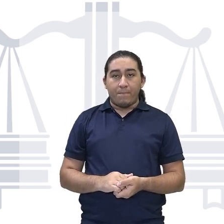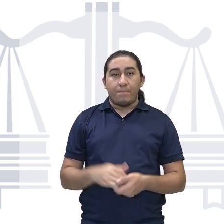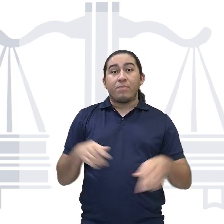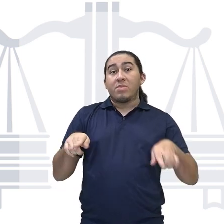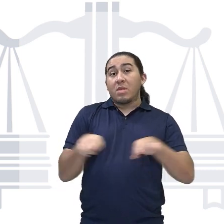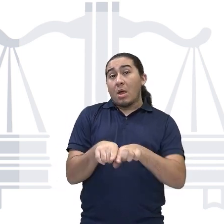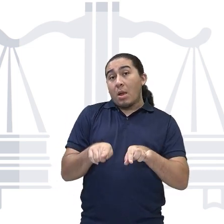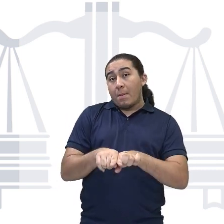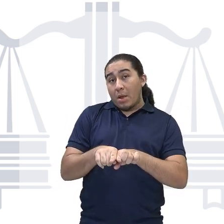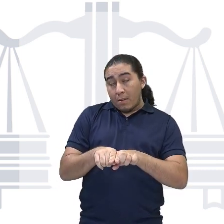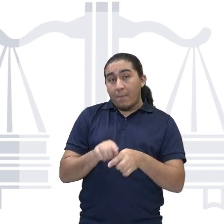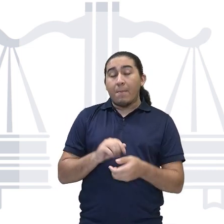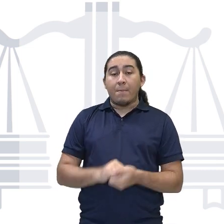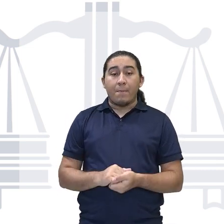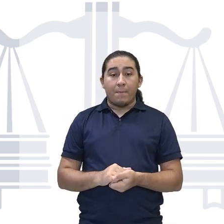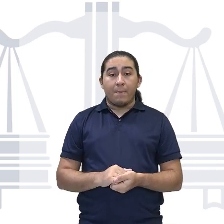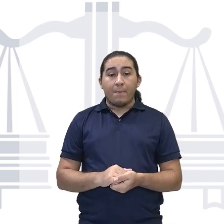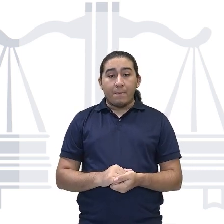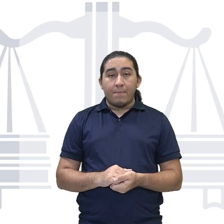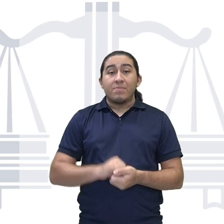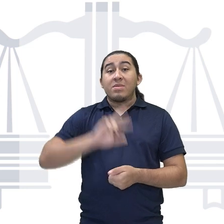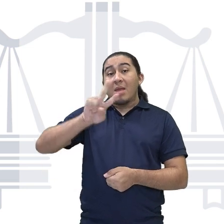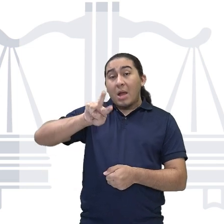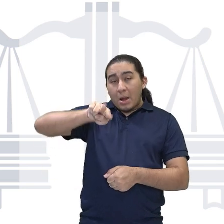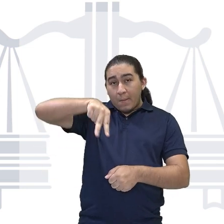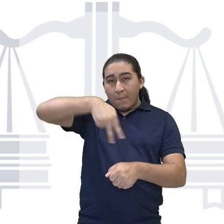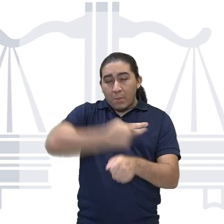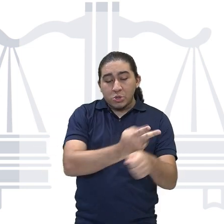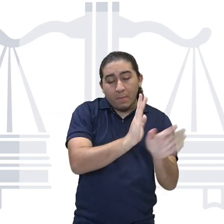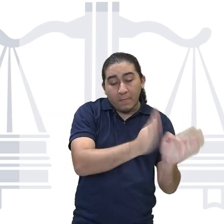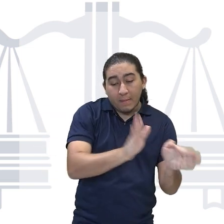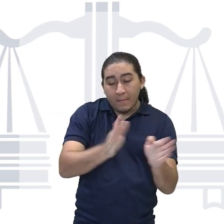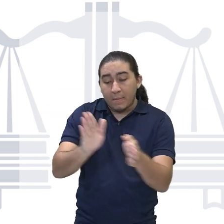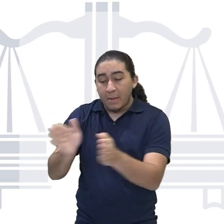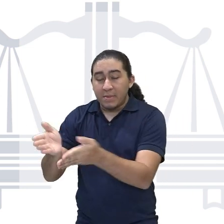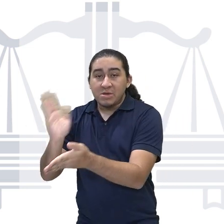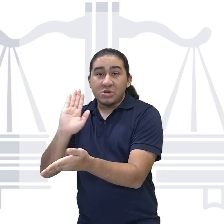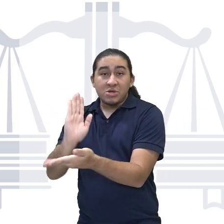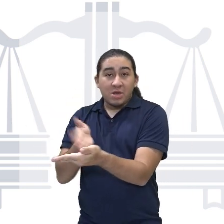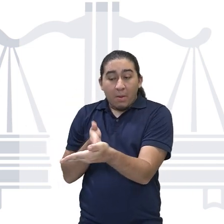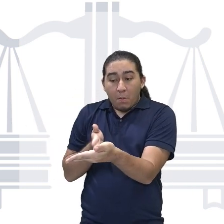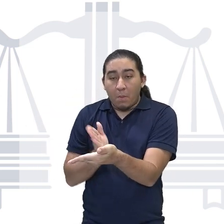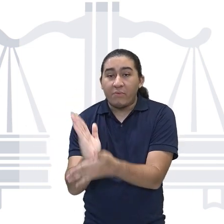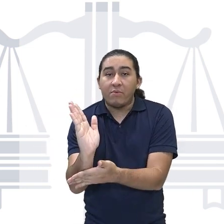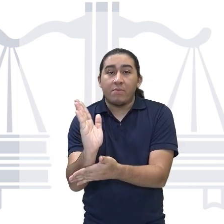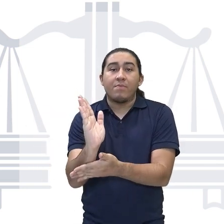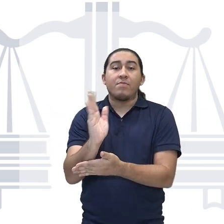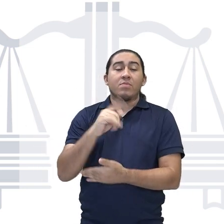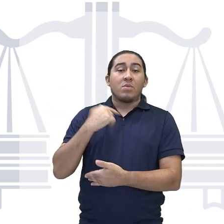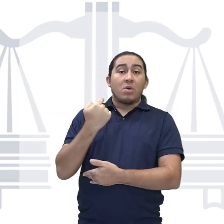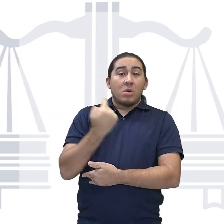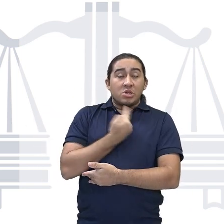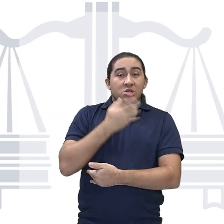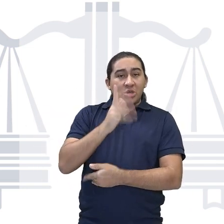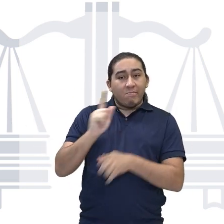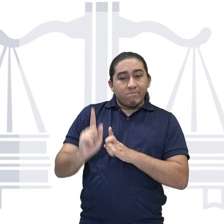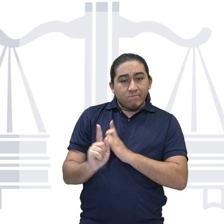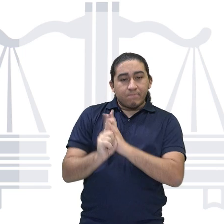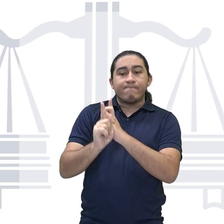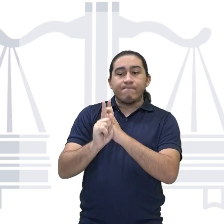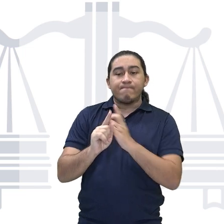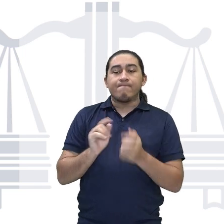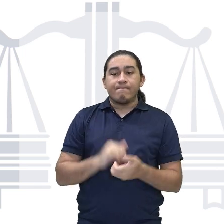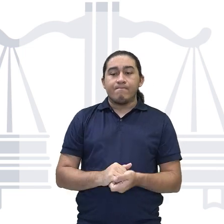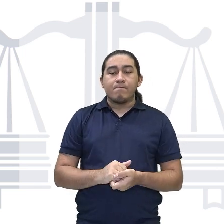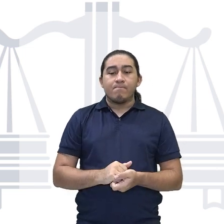desse caminho que se toma para essas turmas serem ativadas, a gente vai finalmente chegar no tópico que, até o momento, muitos já perguntaram. A